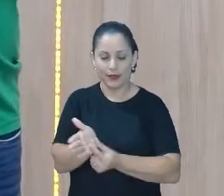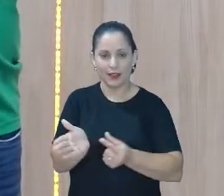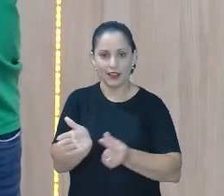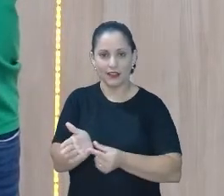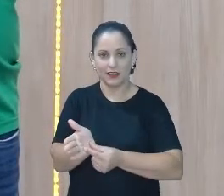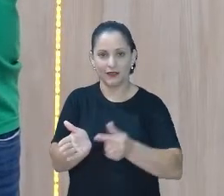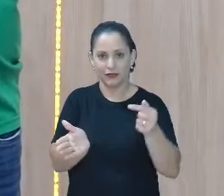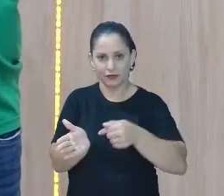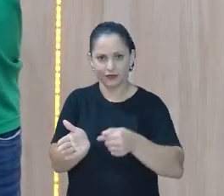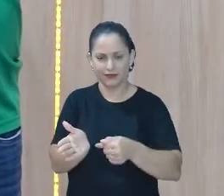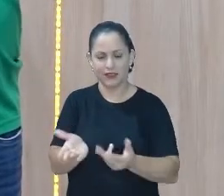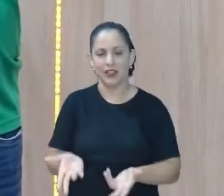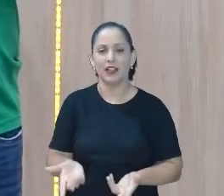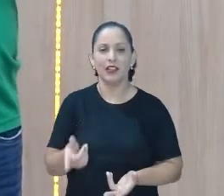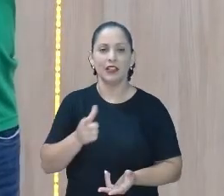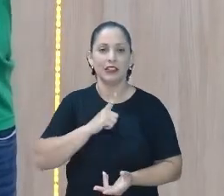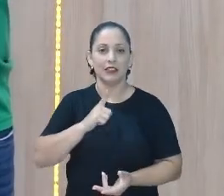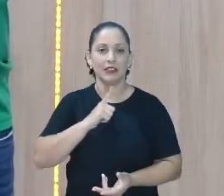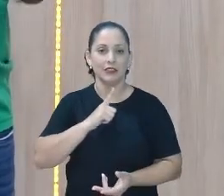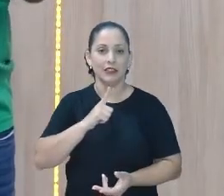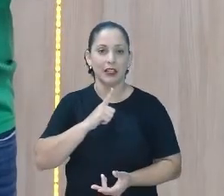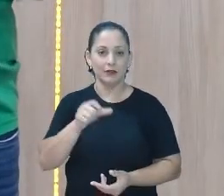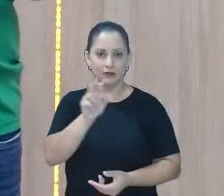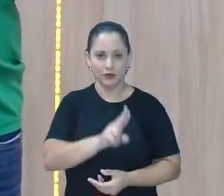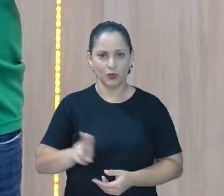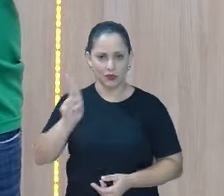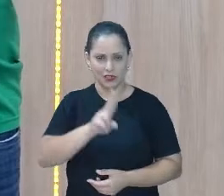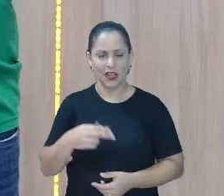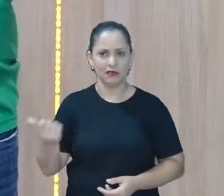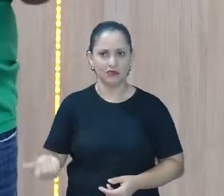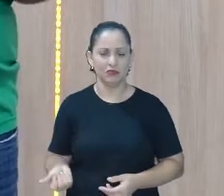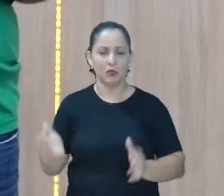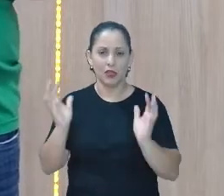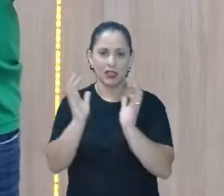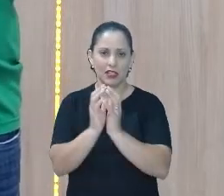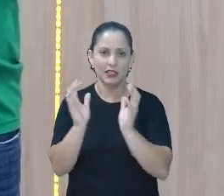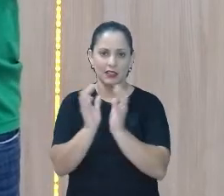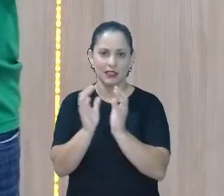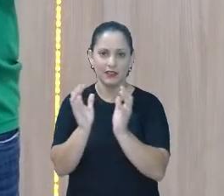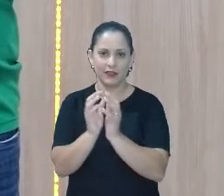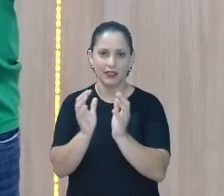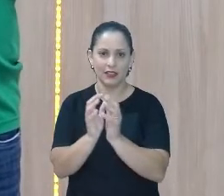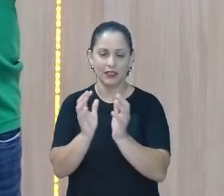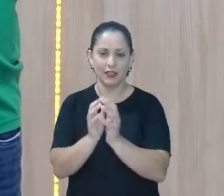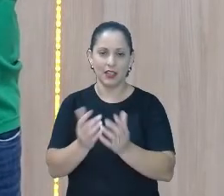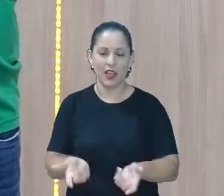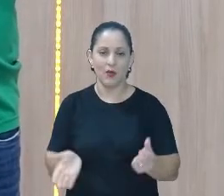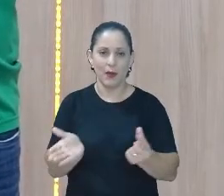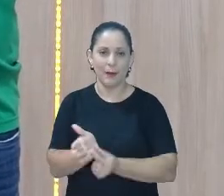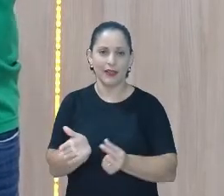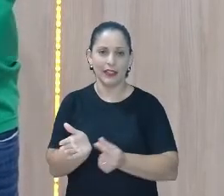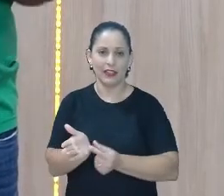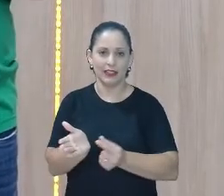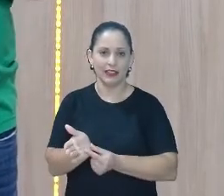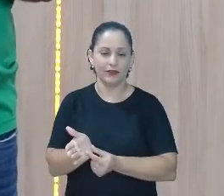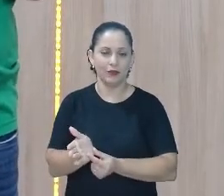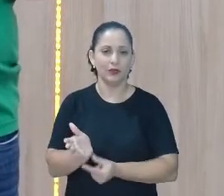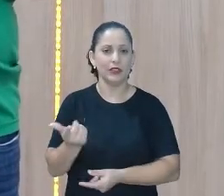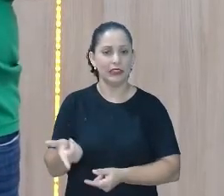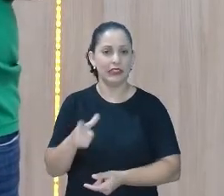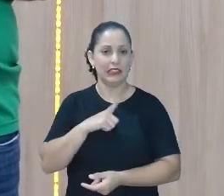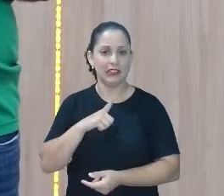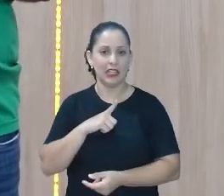para transitar pelo Recife, né? Vocês devem conhecer o Waze, né? Um aplicativo, né, de